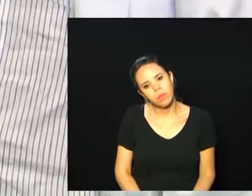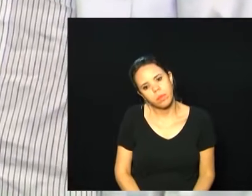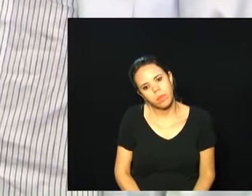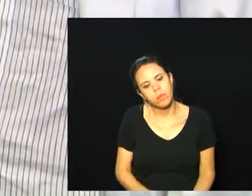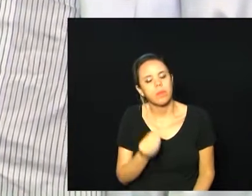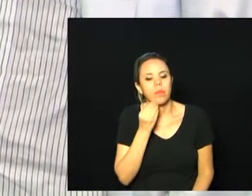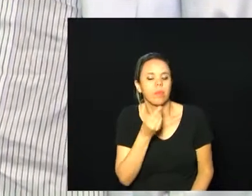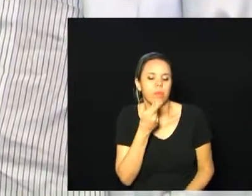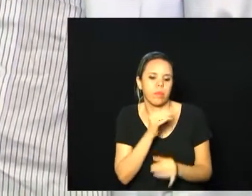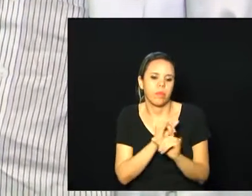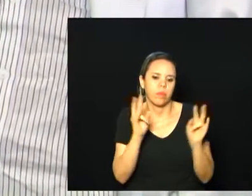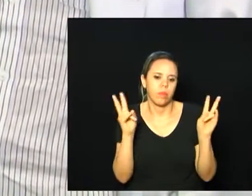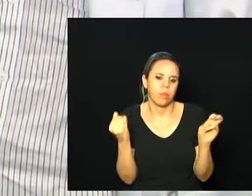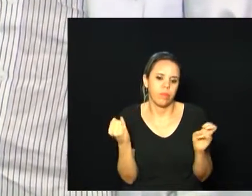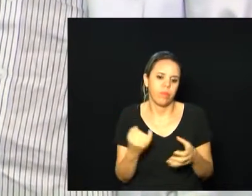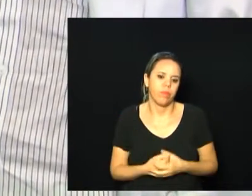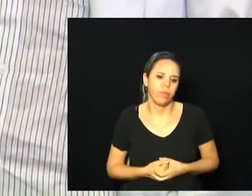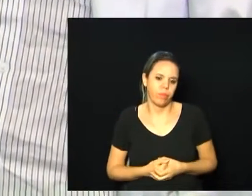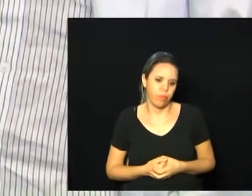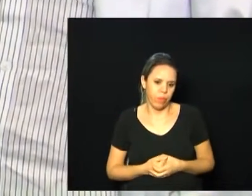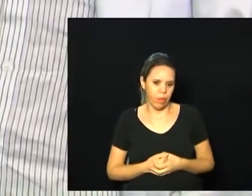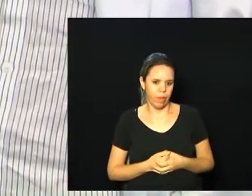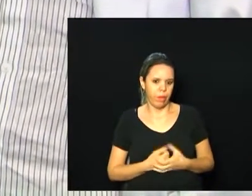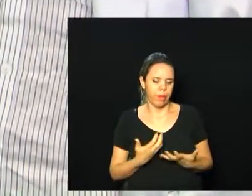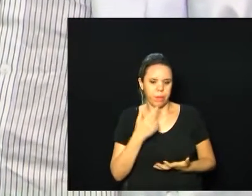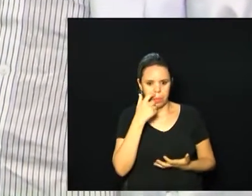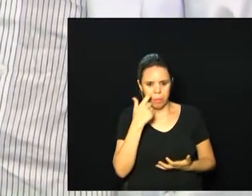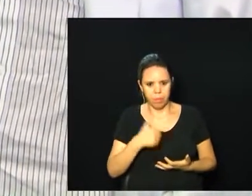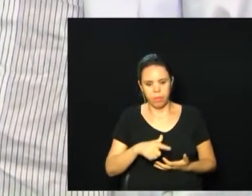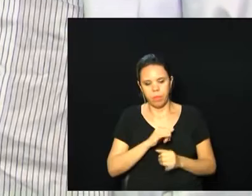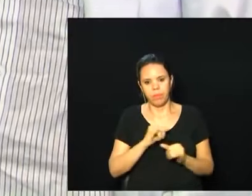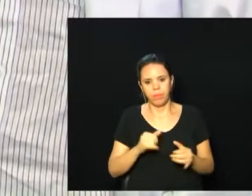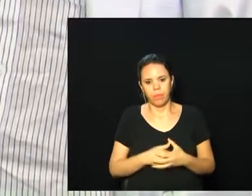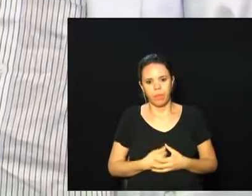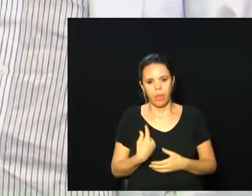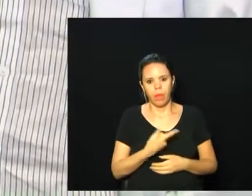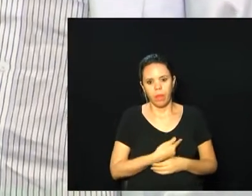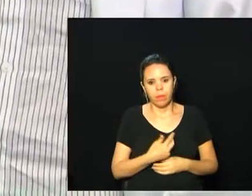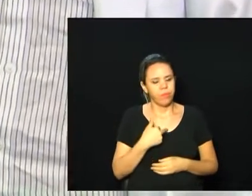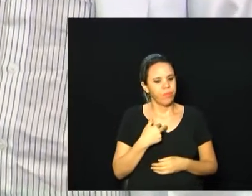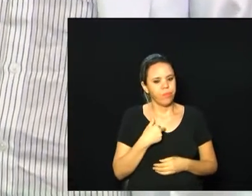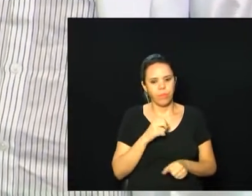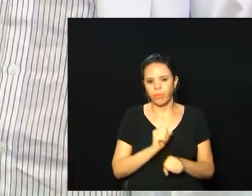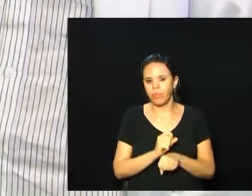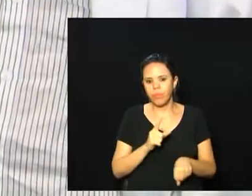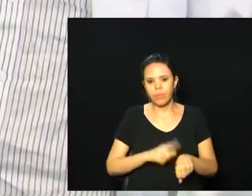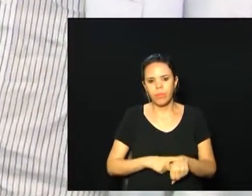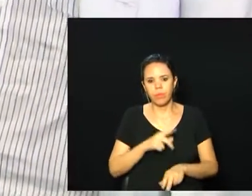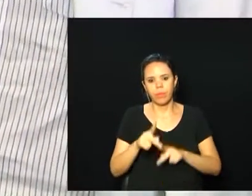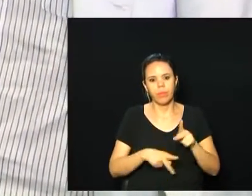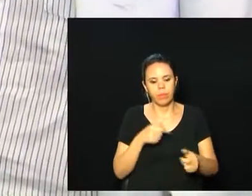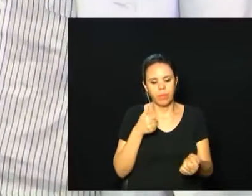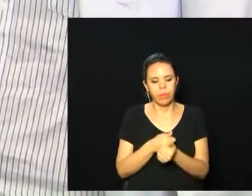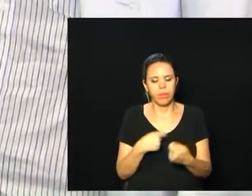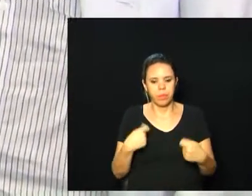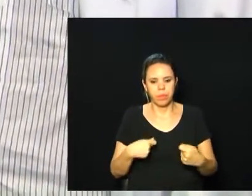possibilidade da gente falar desse tema tão importante. E eu queria de novo salientar, né, que a gente não pode esperar o momento em que alguém próximo